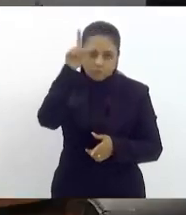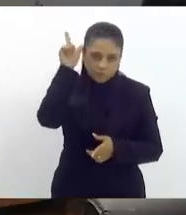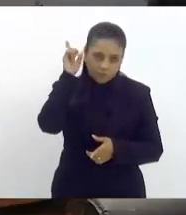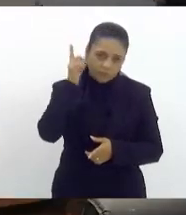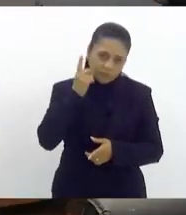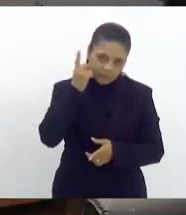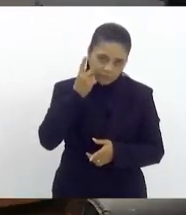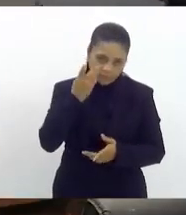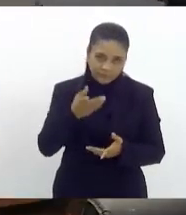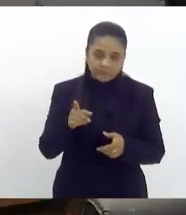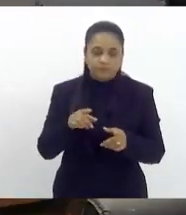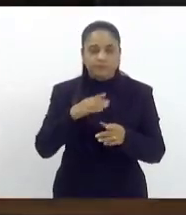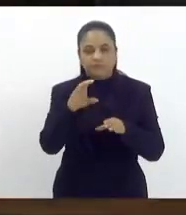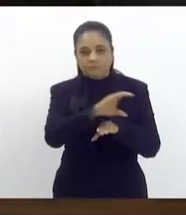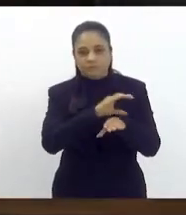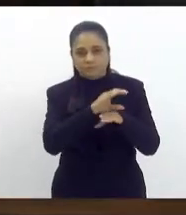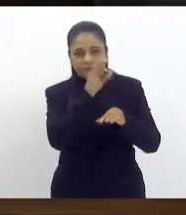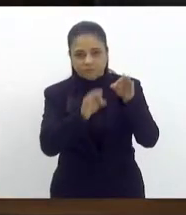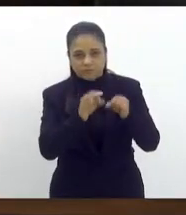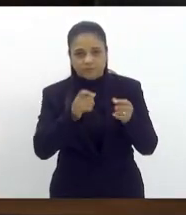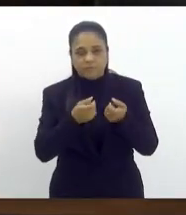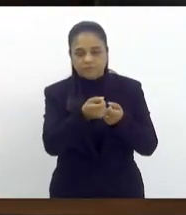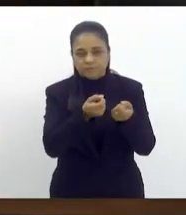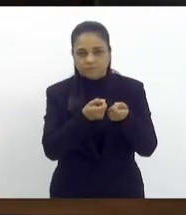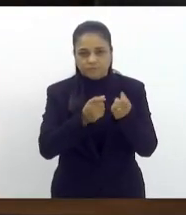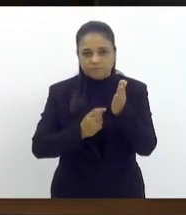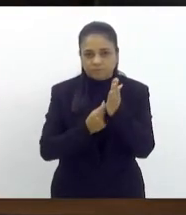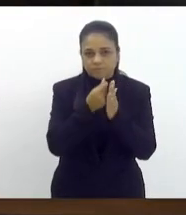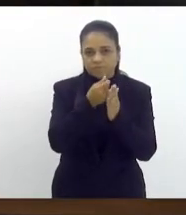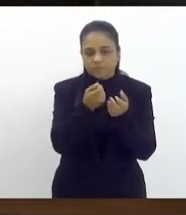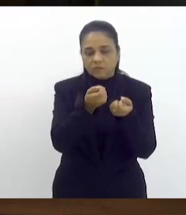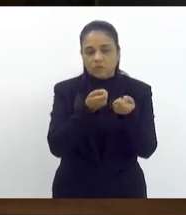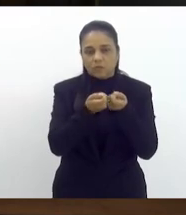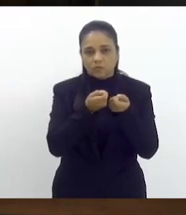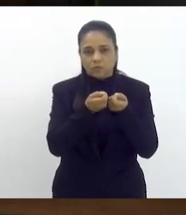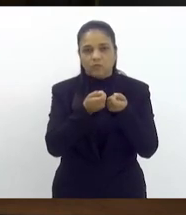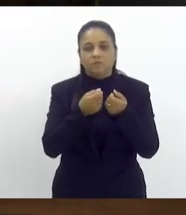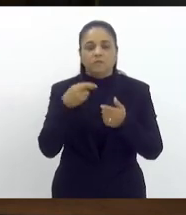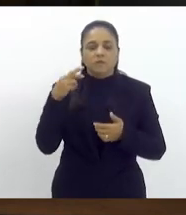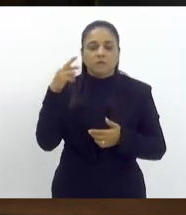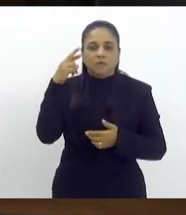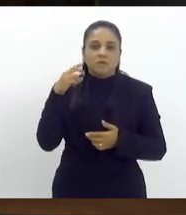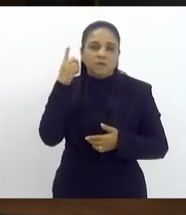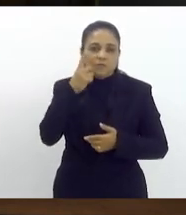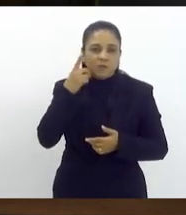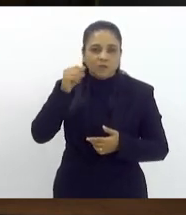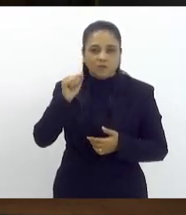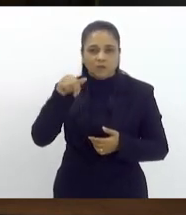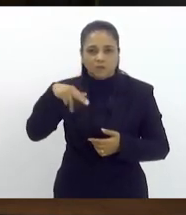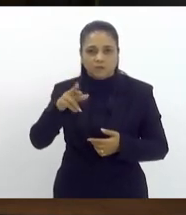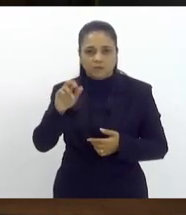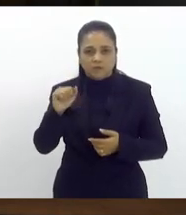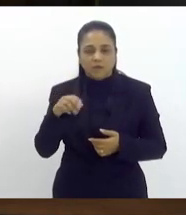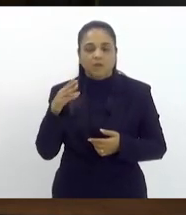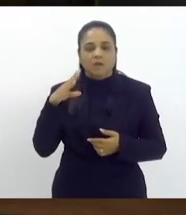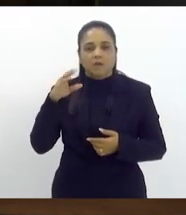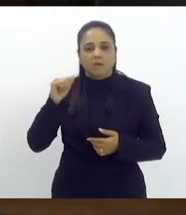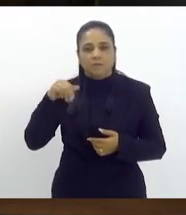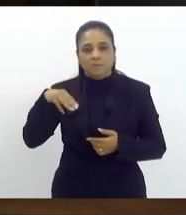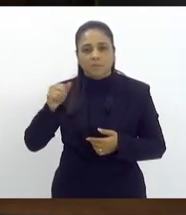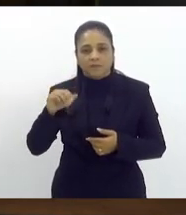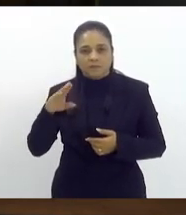pela comissão de orçamento Finanças fiscalização financeira e controle Deputado André Correia deputado Carlos Macedo